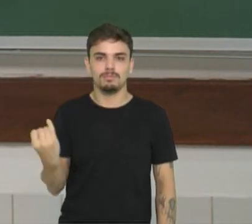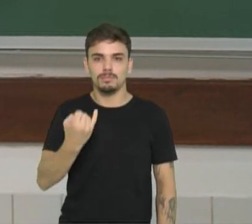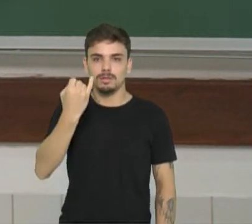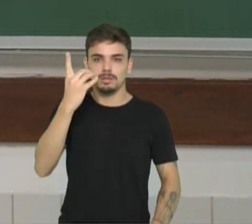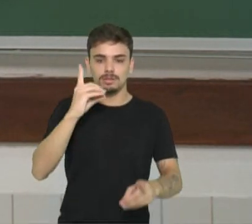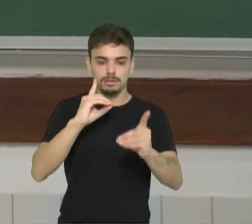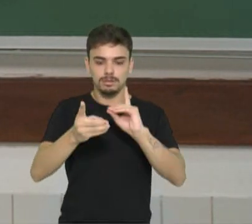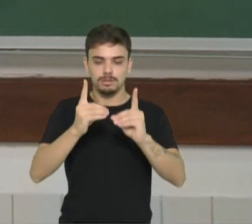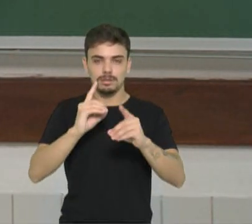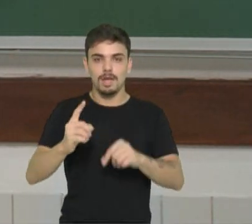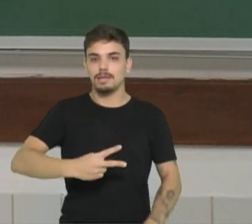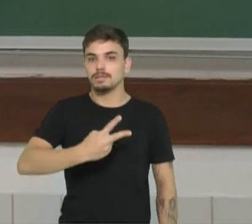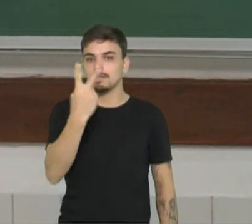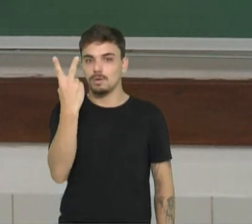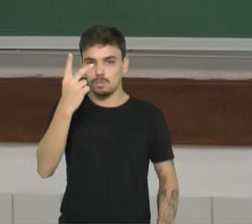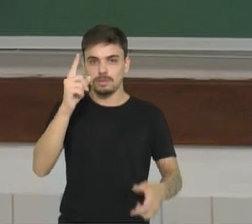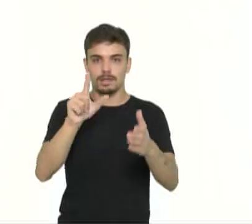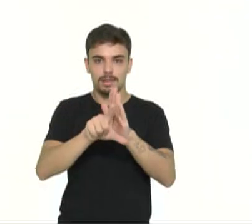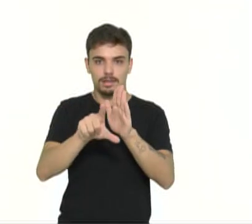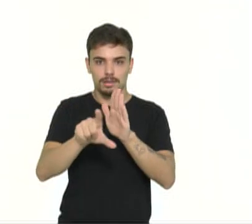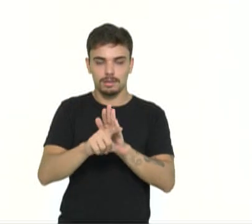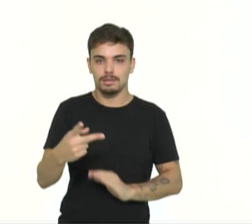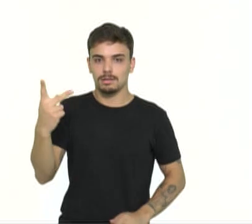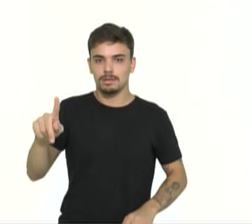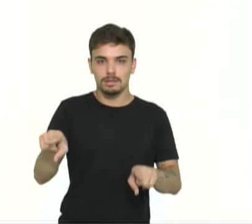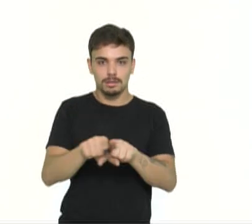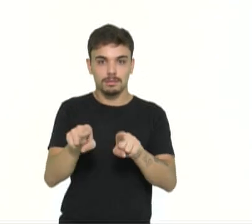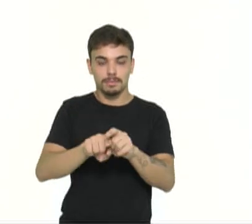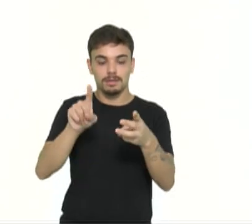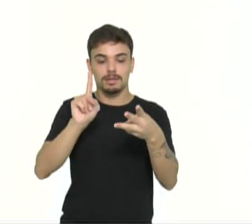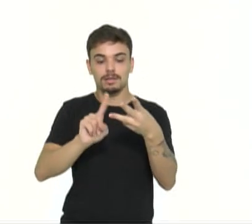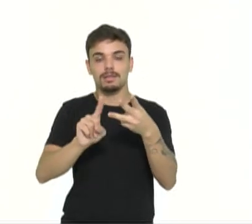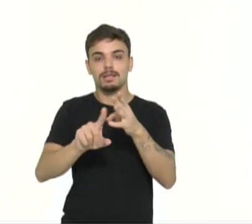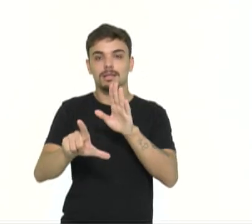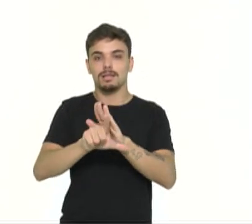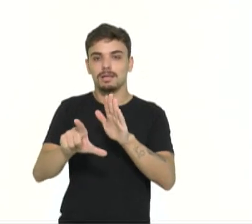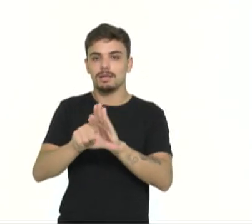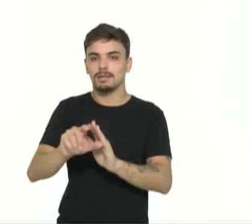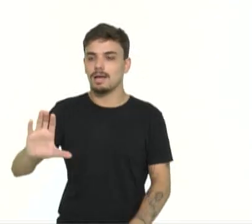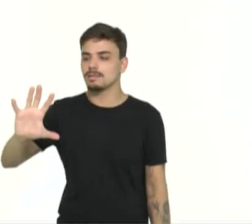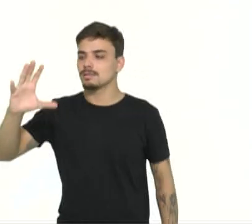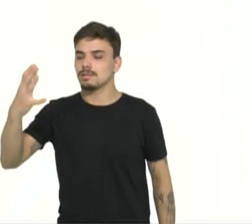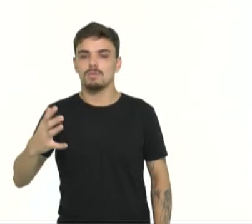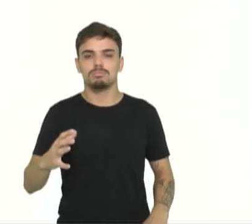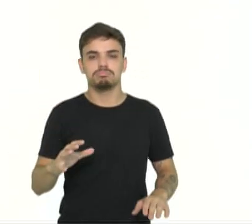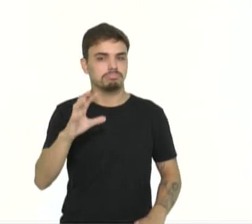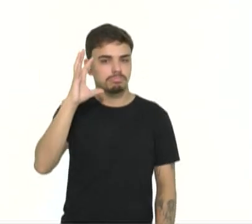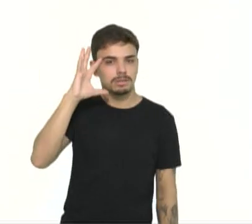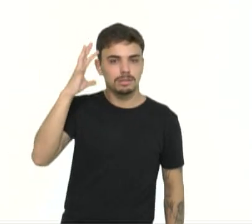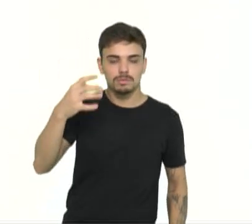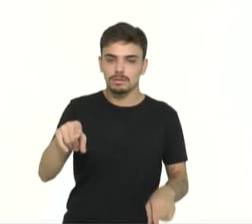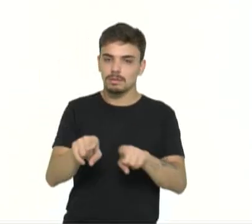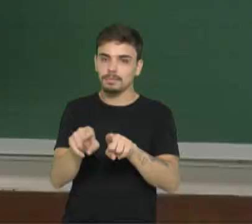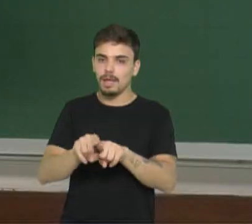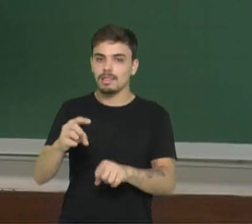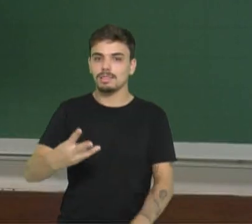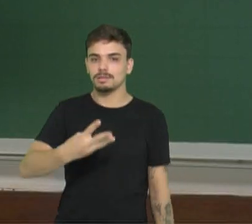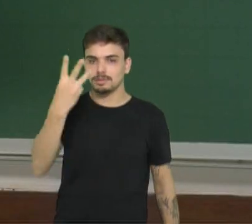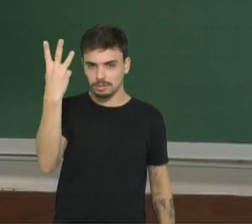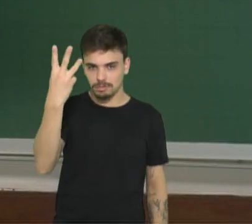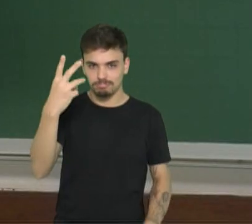como segunda lei de Newton, e a lei de ação e reação, conhecida como terceira lei de Newton, tá?